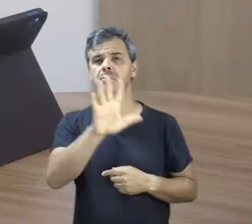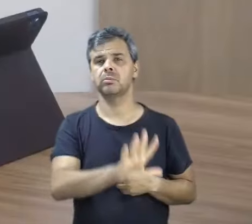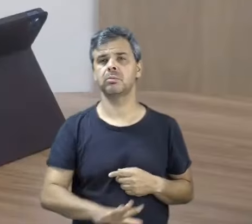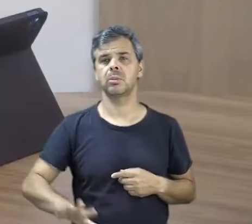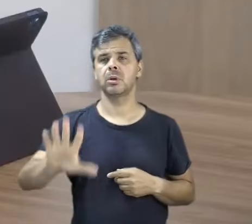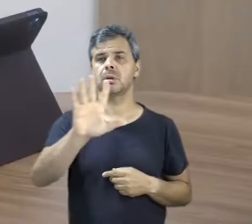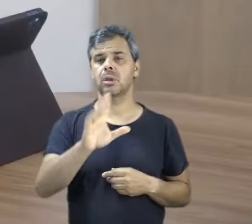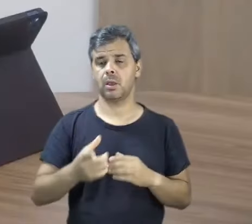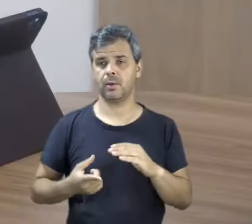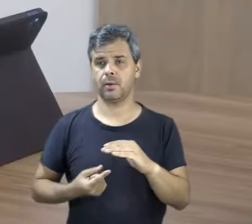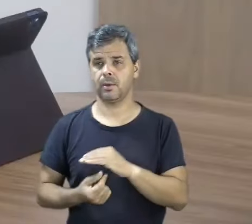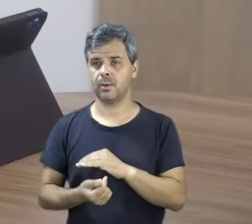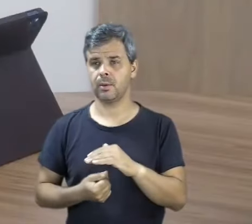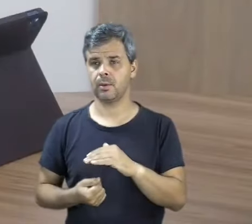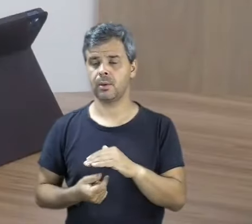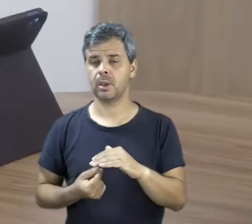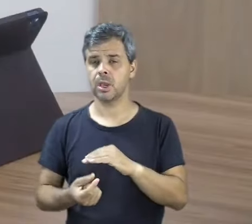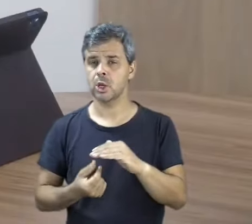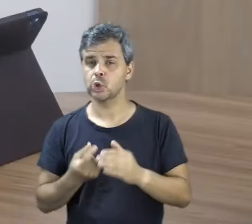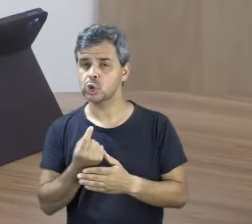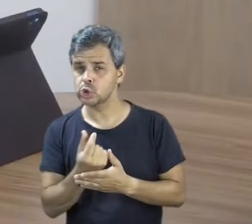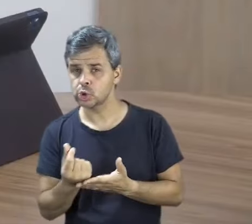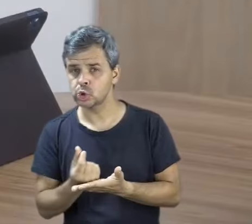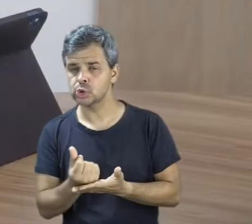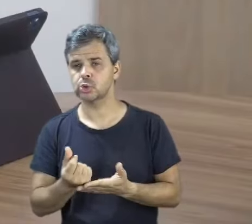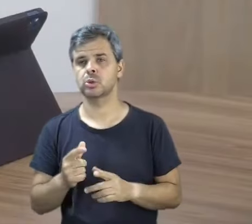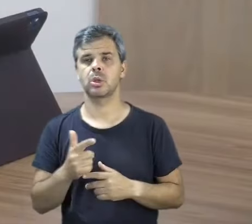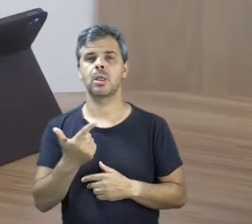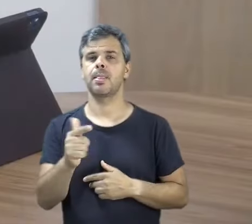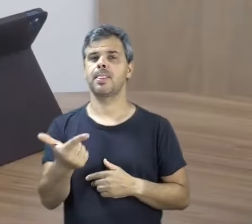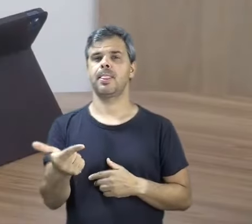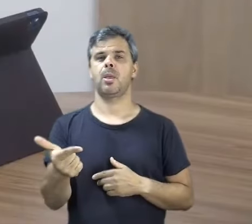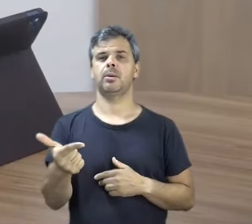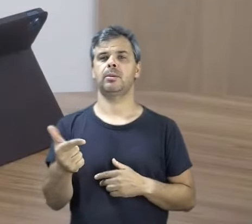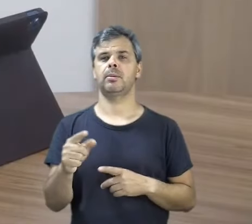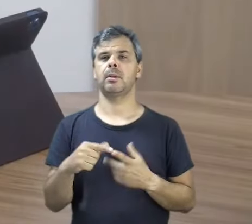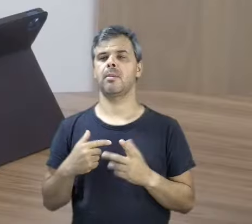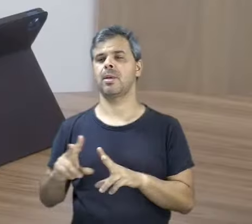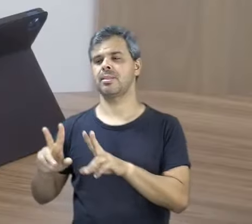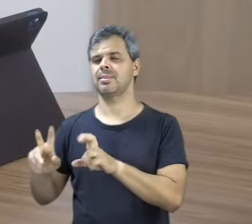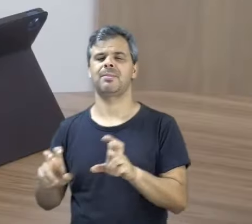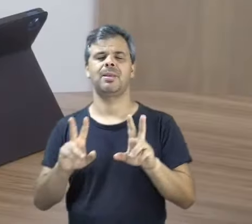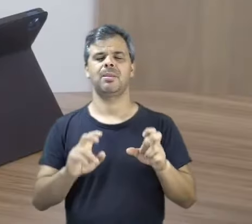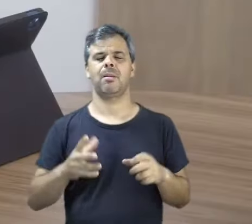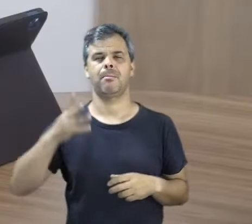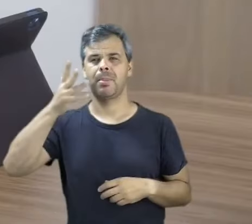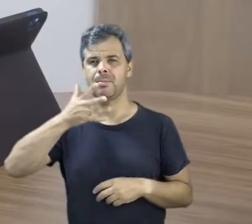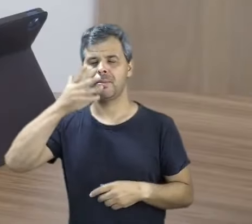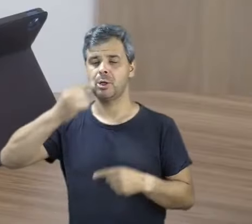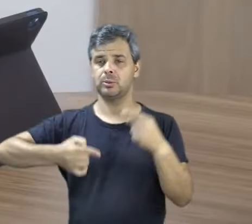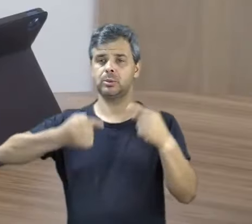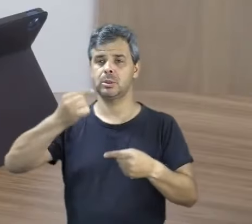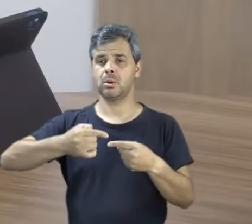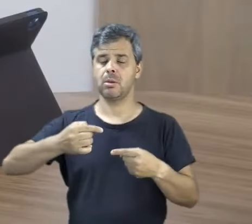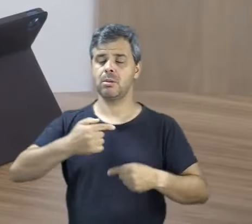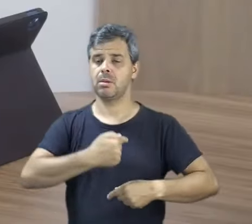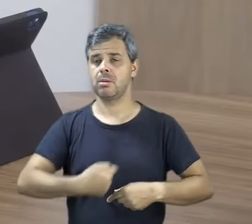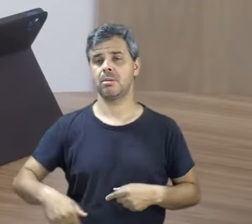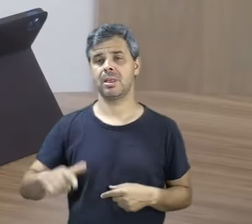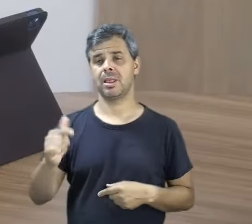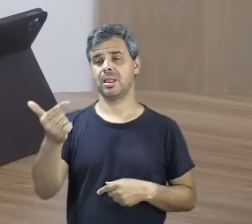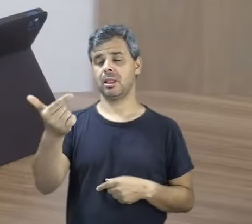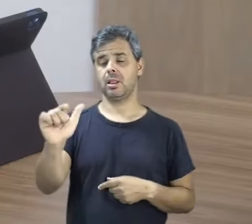que é fundo, que é recurso. Né? Não adianta a gente só ficar pautando as políticas públicas se